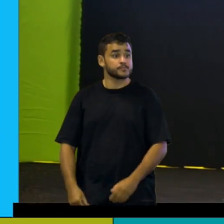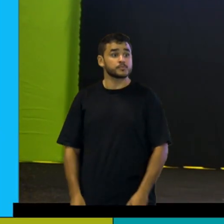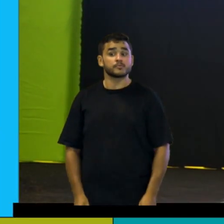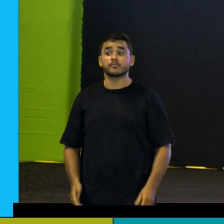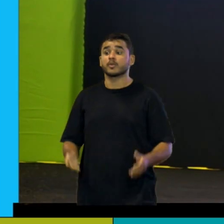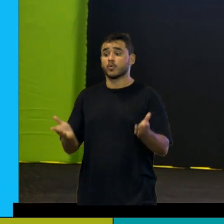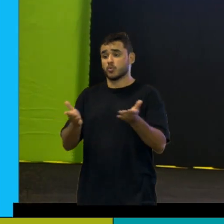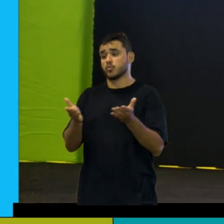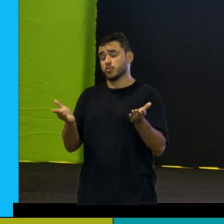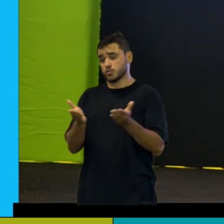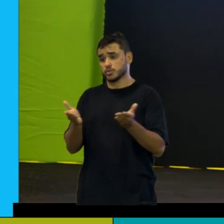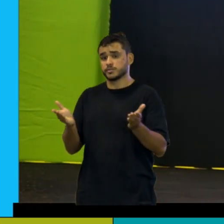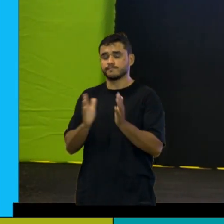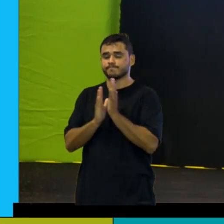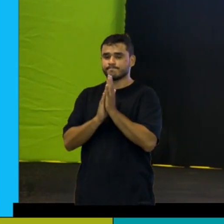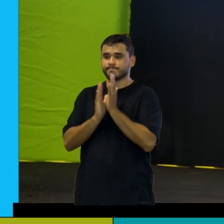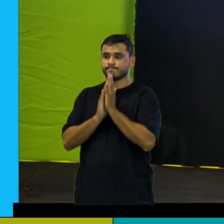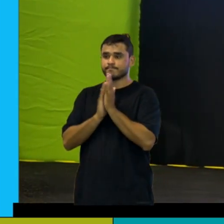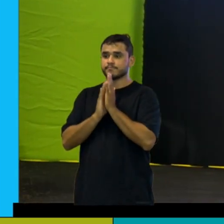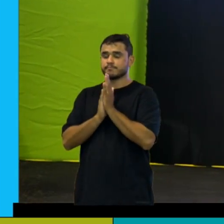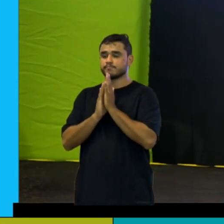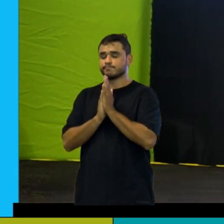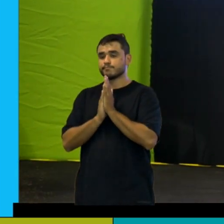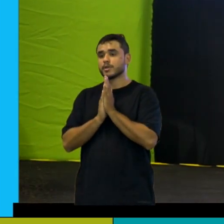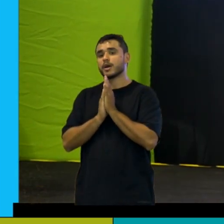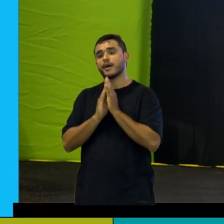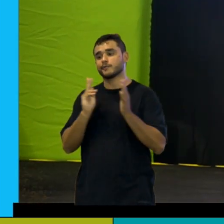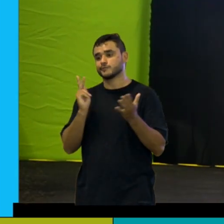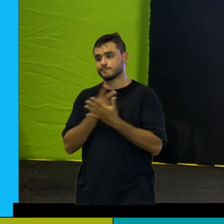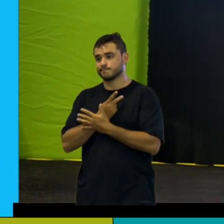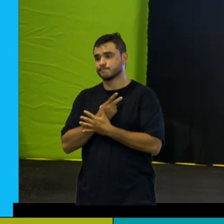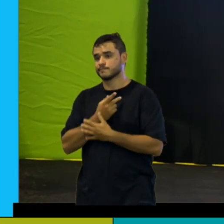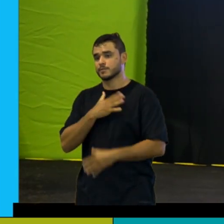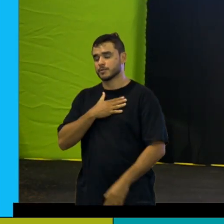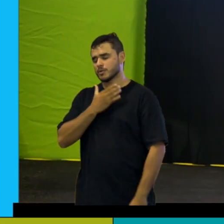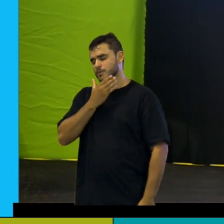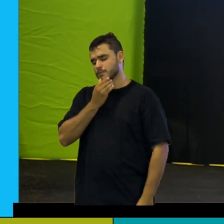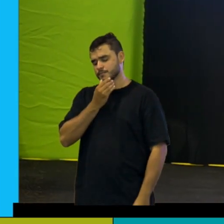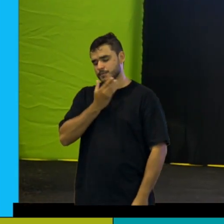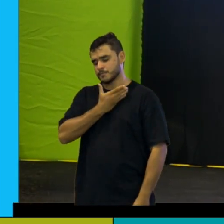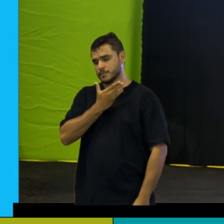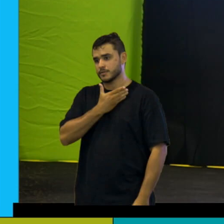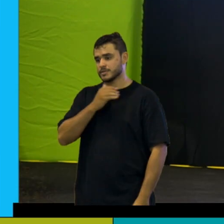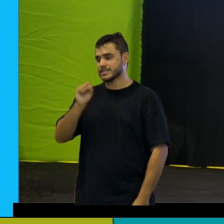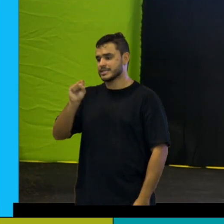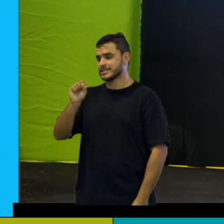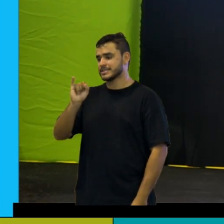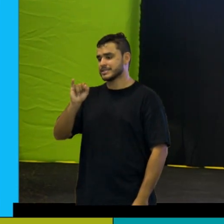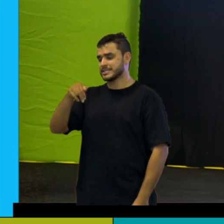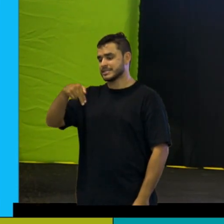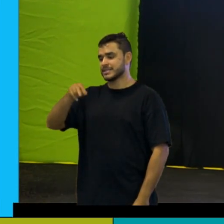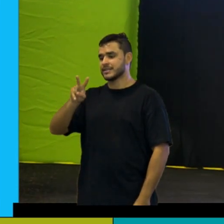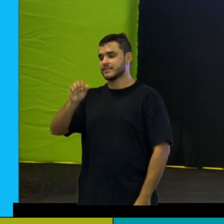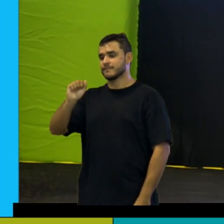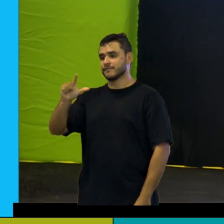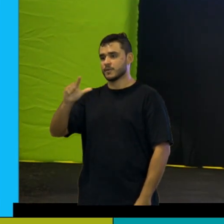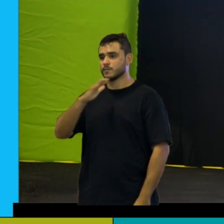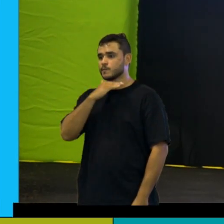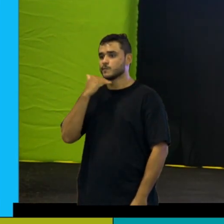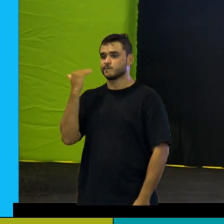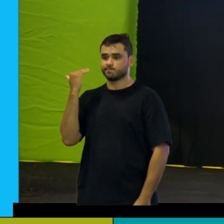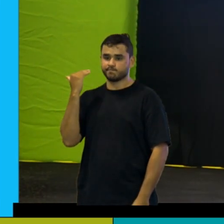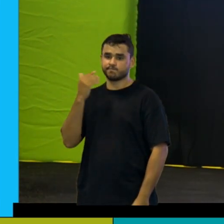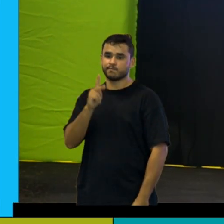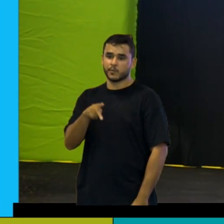salva de palmas especial para o meu amigo, meu irmão, meu parceiro, professor Simval Farias, que veio a falecer